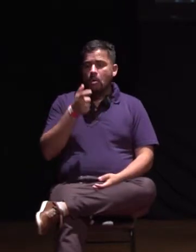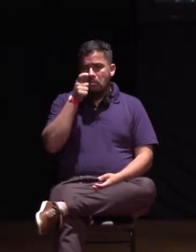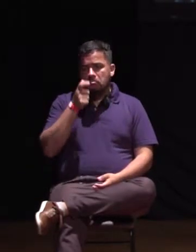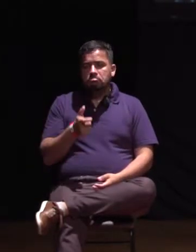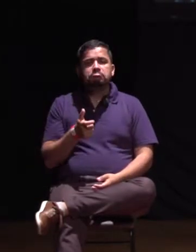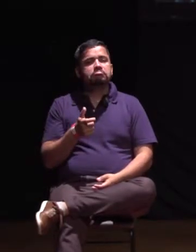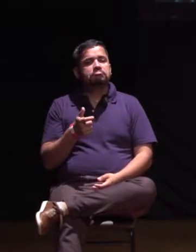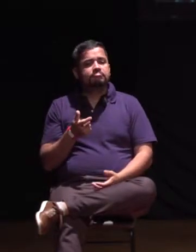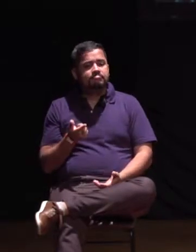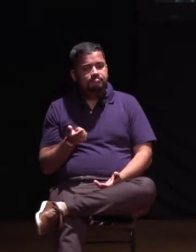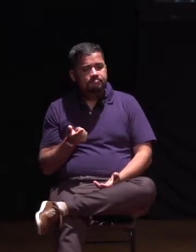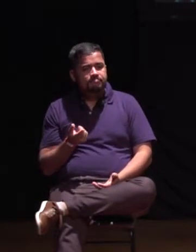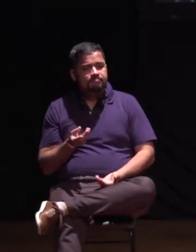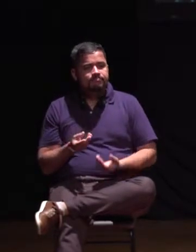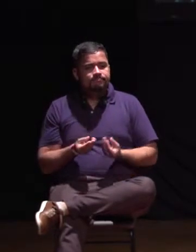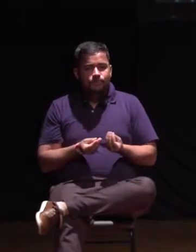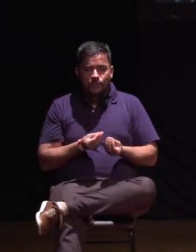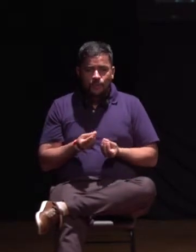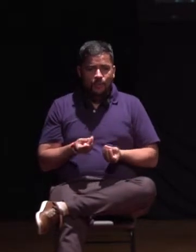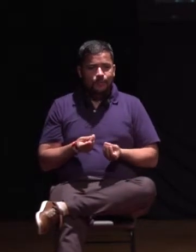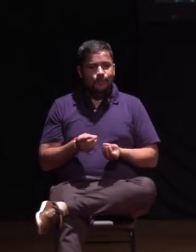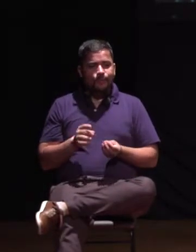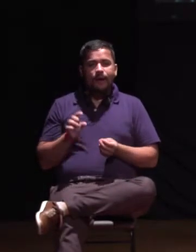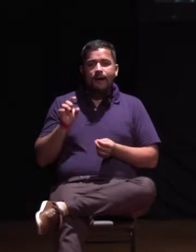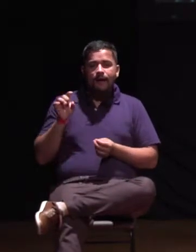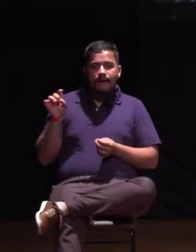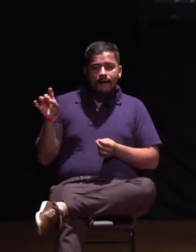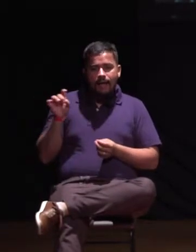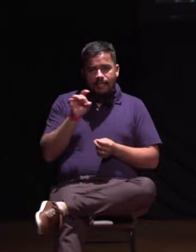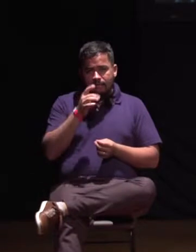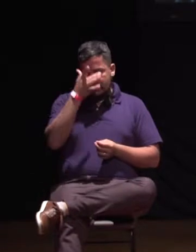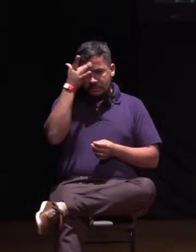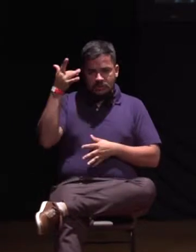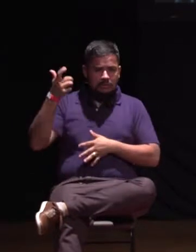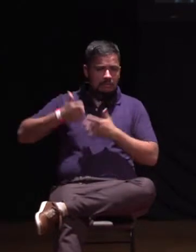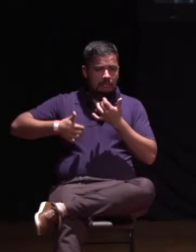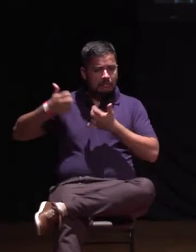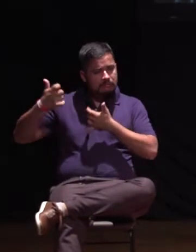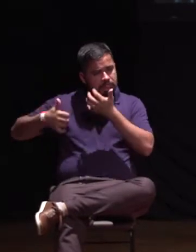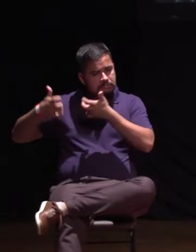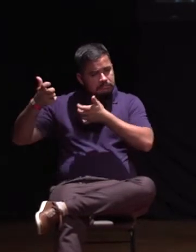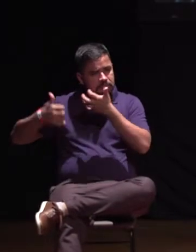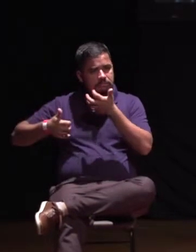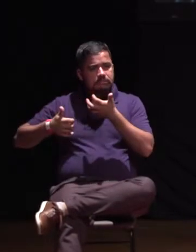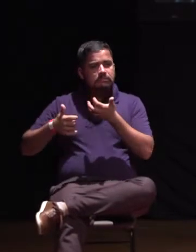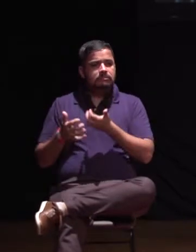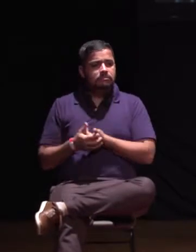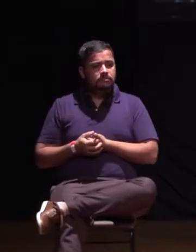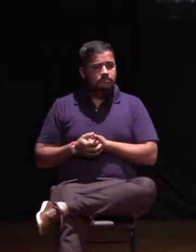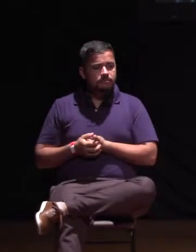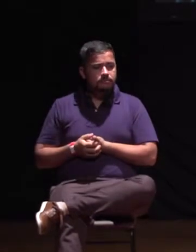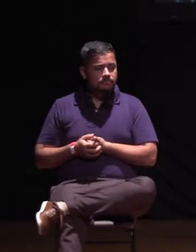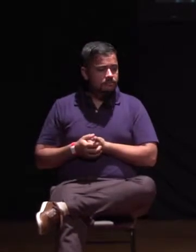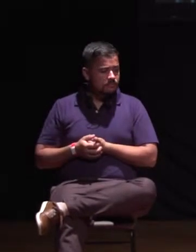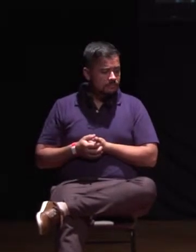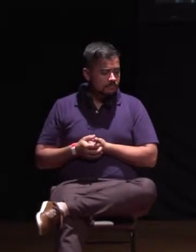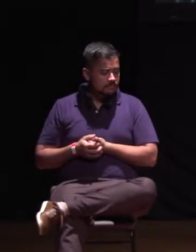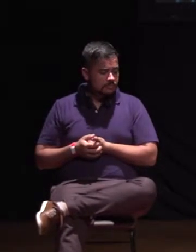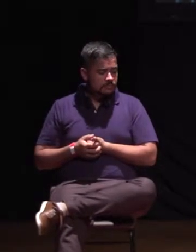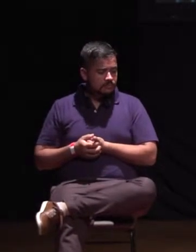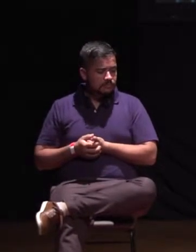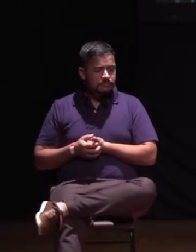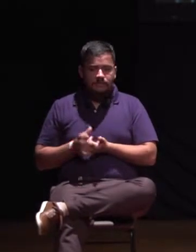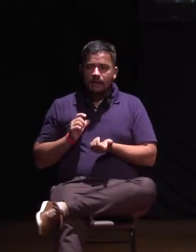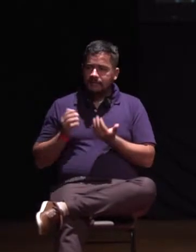como, em alguma medida, em cada uma das falas, a gente abarca, de uma certa forma, um paratexto